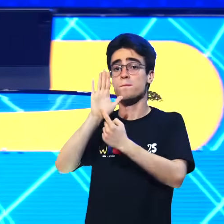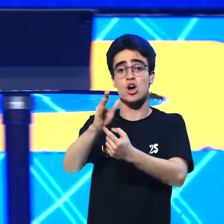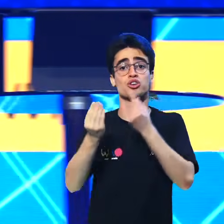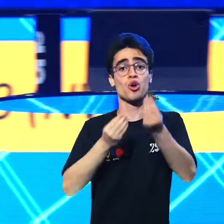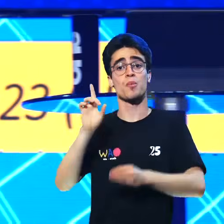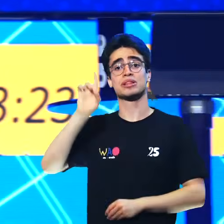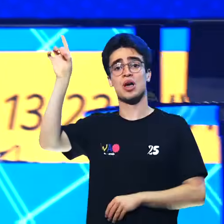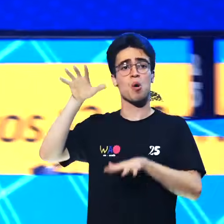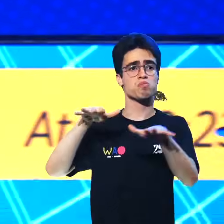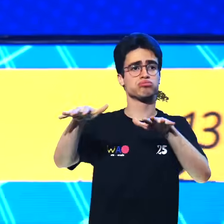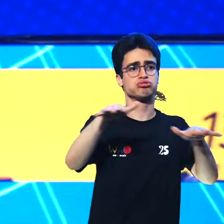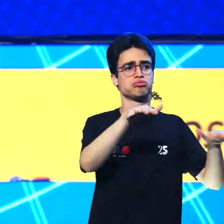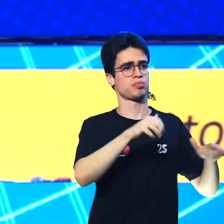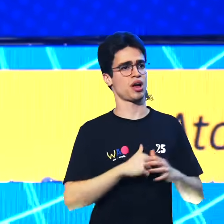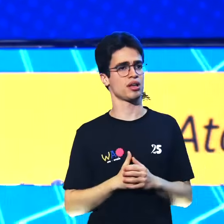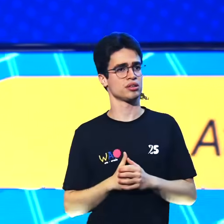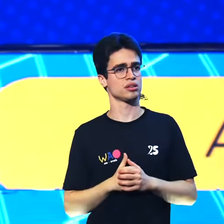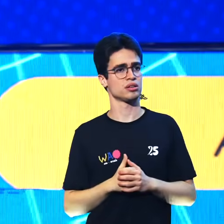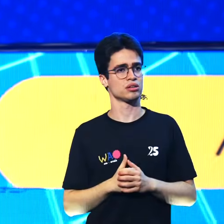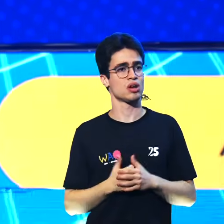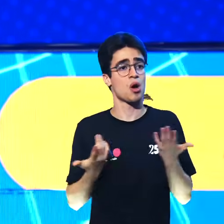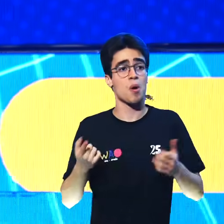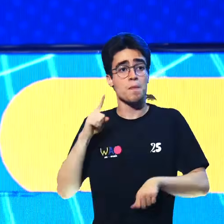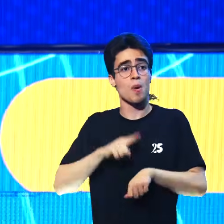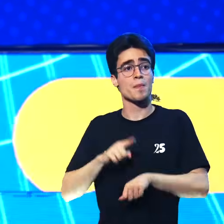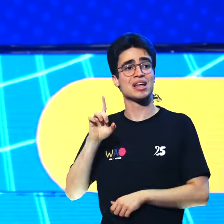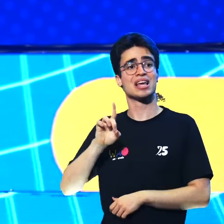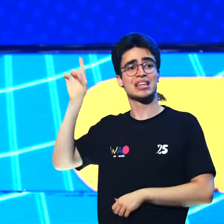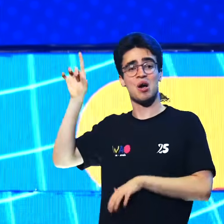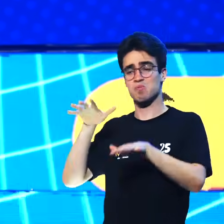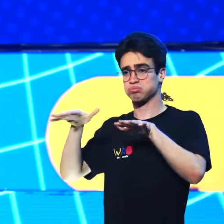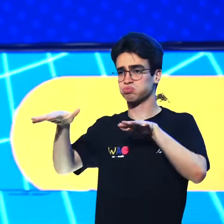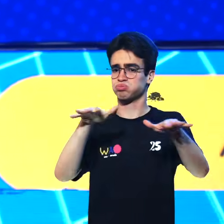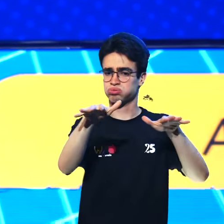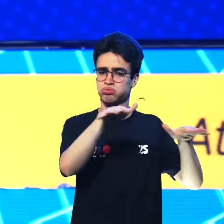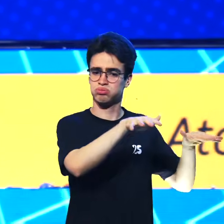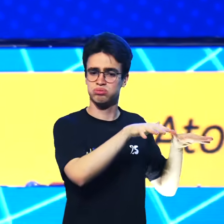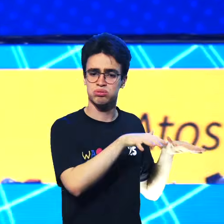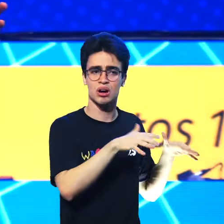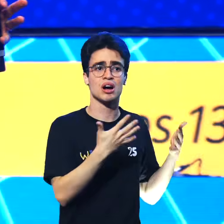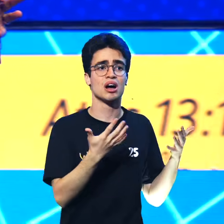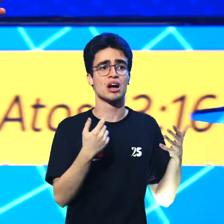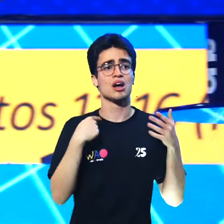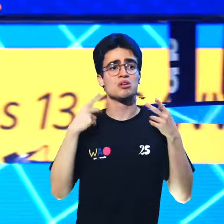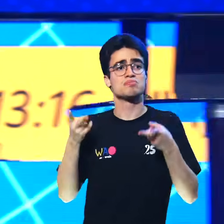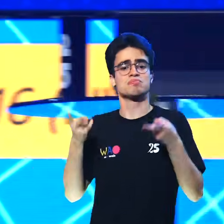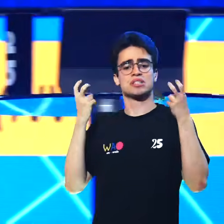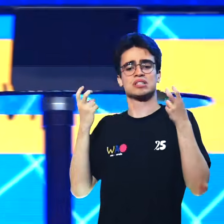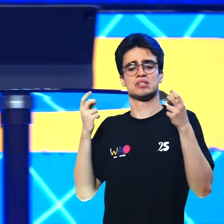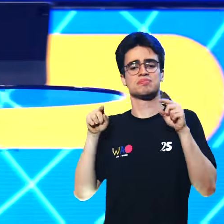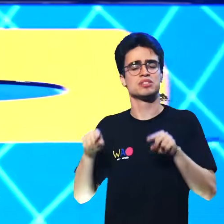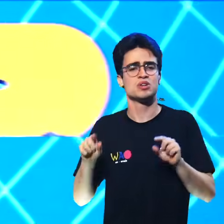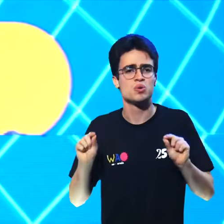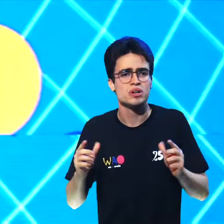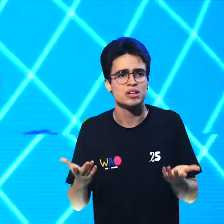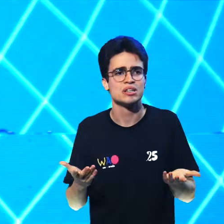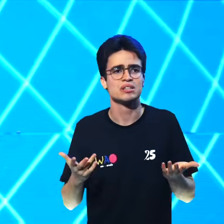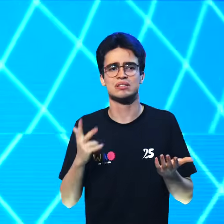nós olhamos para a caminhada do povo de Deus, nós vemos Deus agindo de uma forma até parece